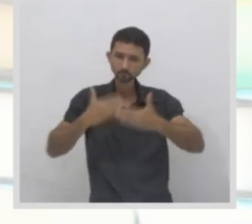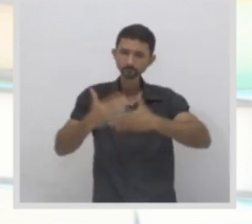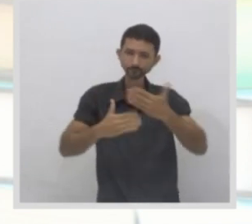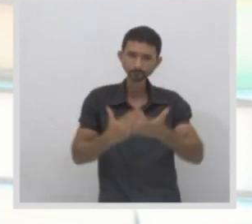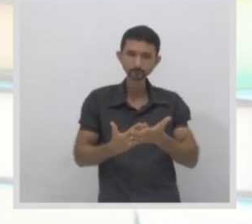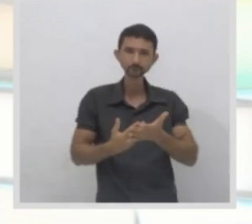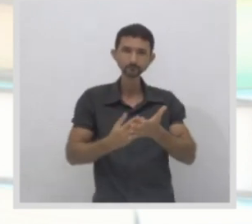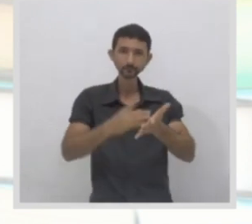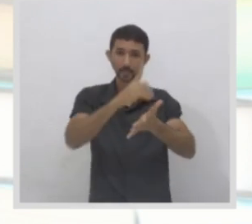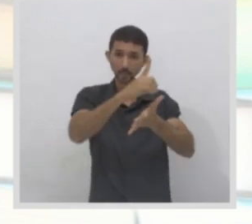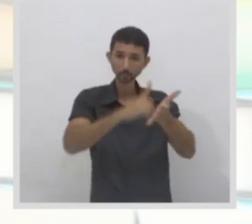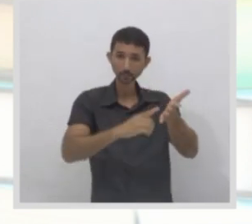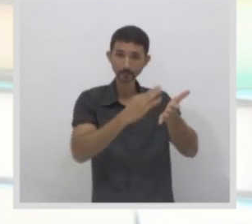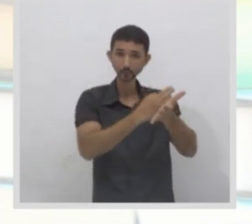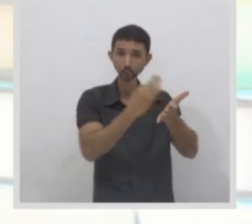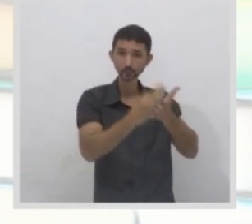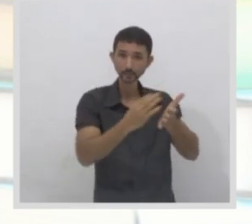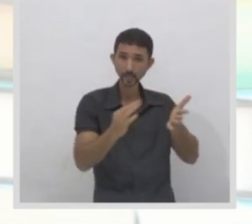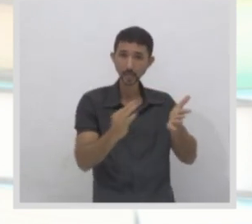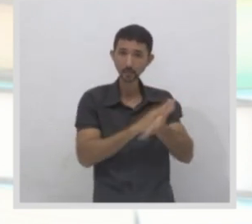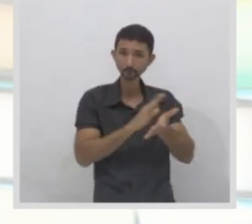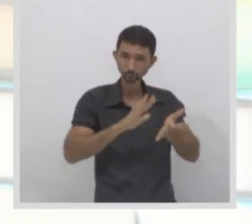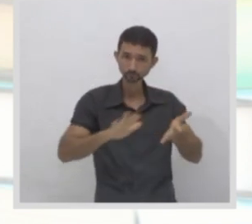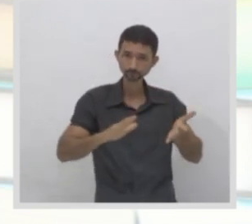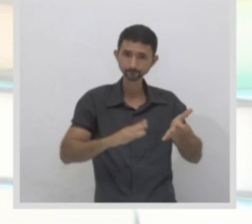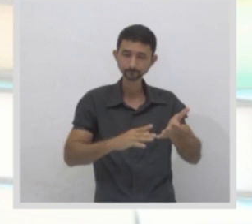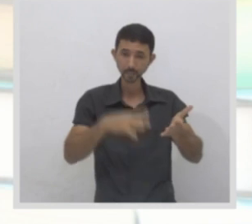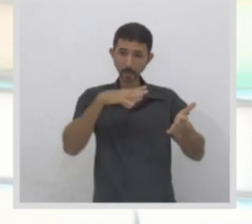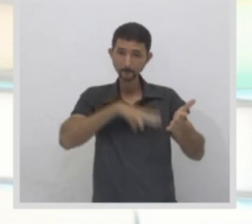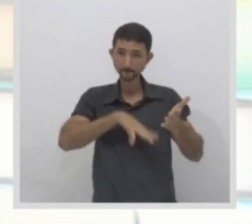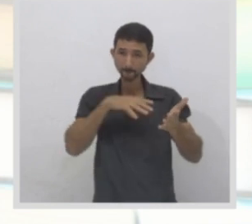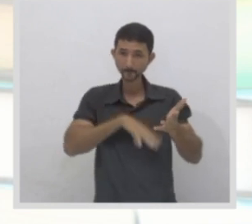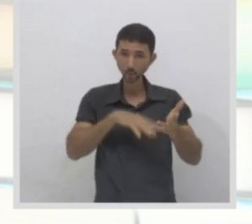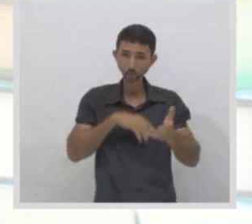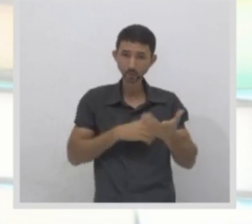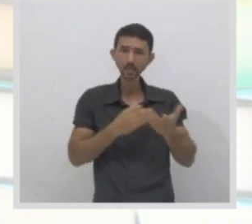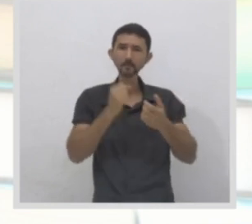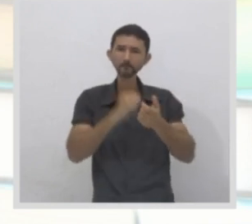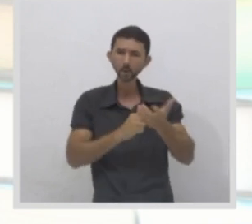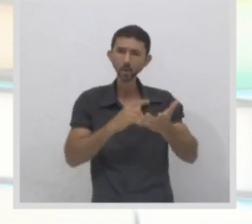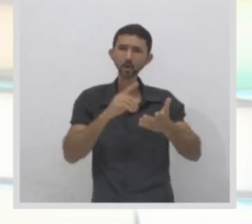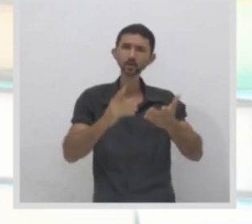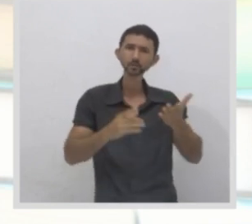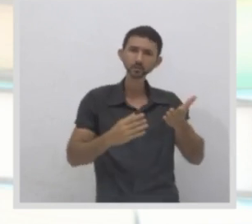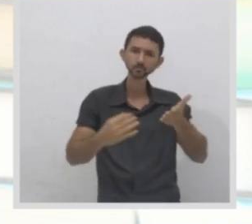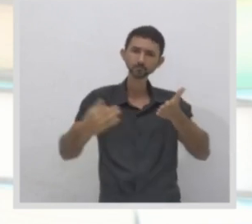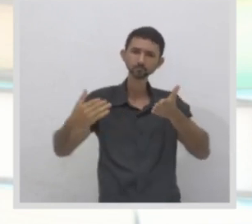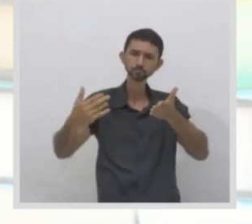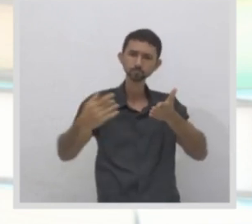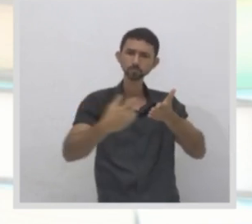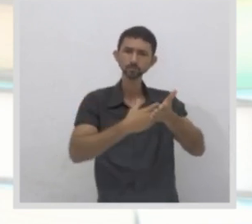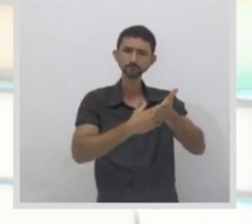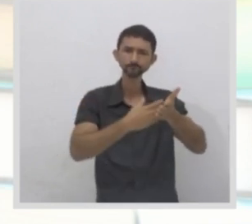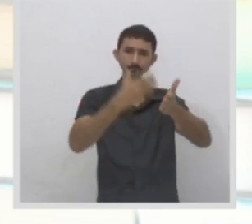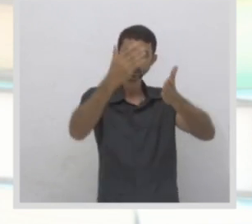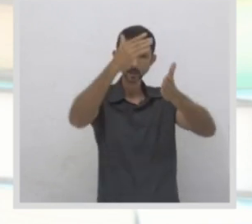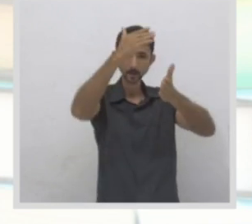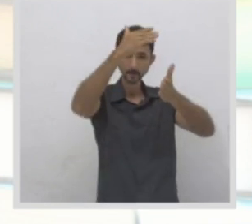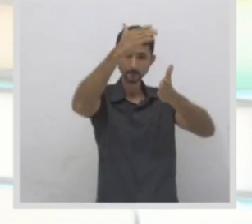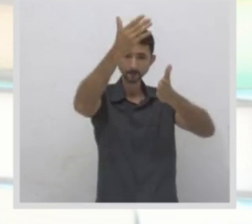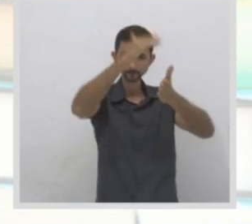de Tordesilhas, nós temos que os portugueses eles poderiam agora adentrar a oeste do